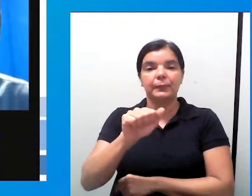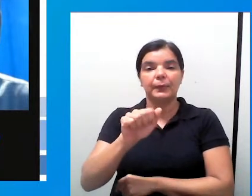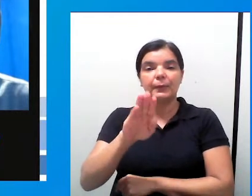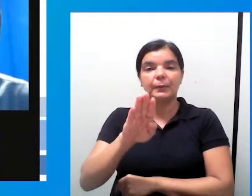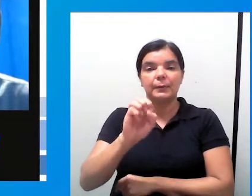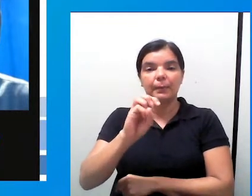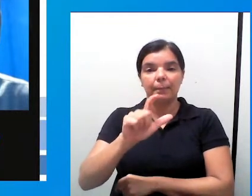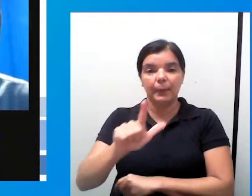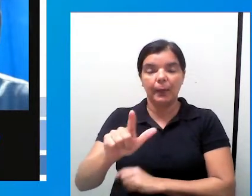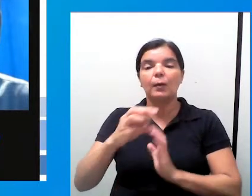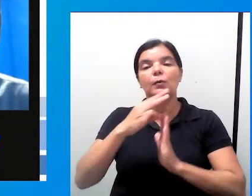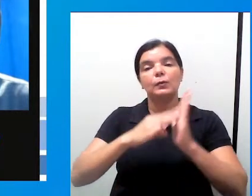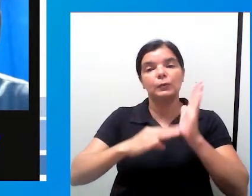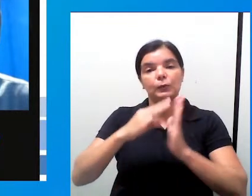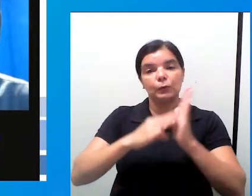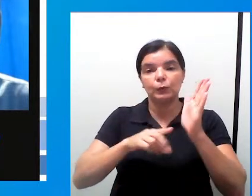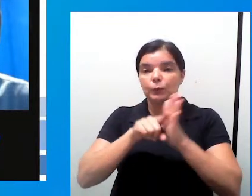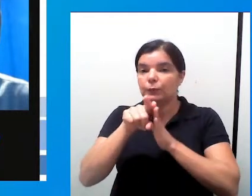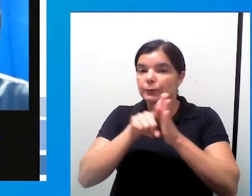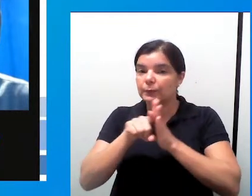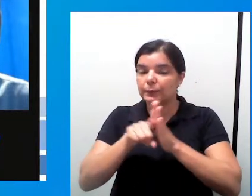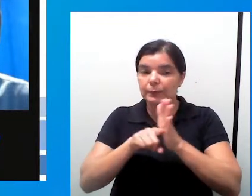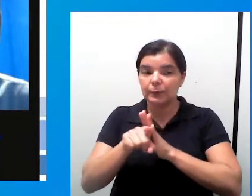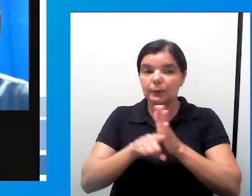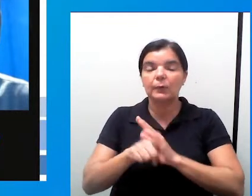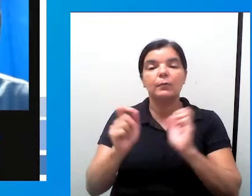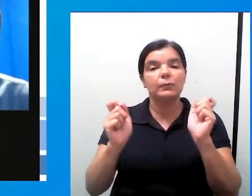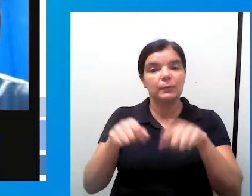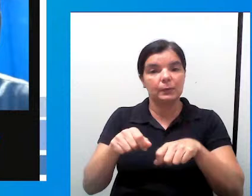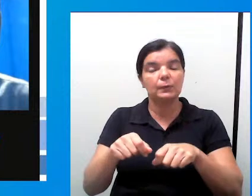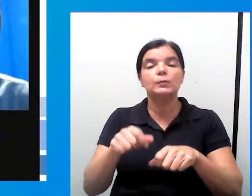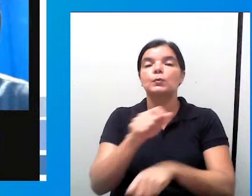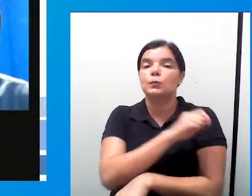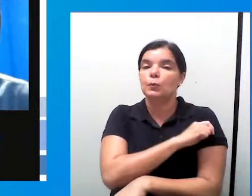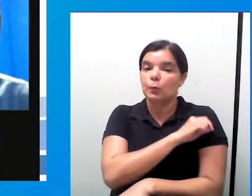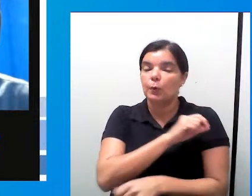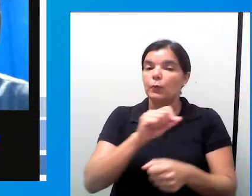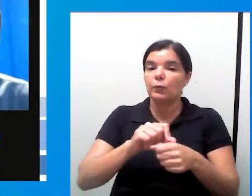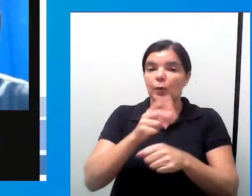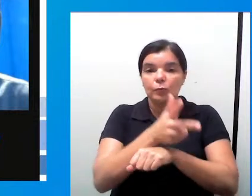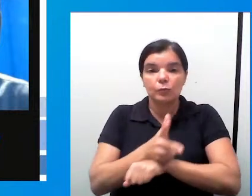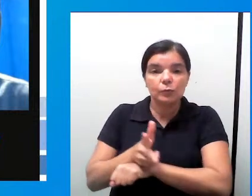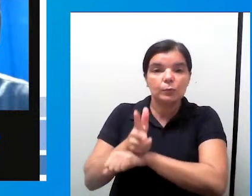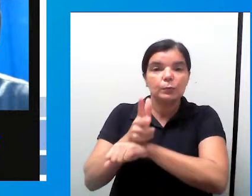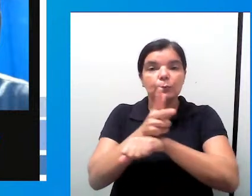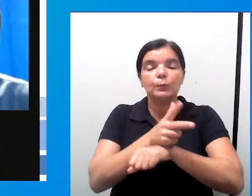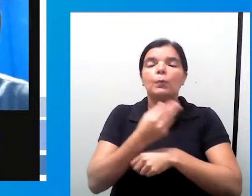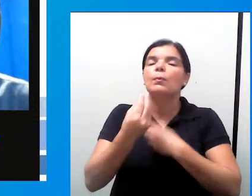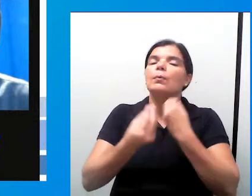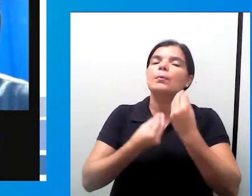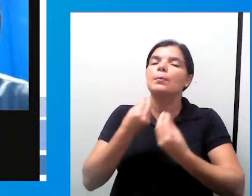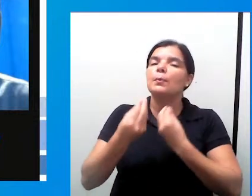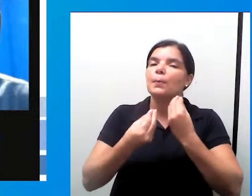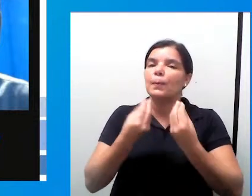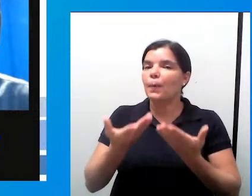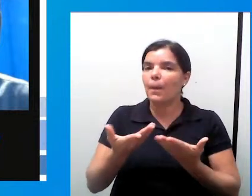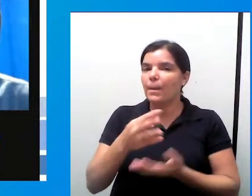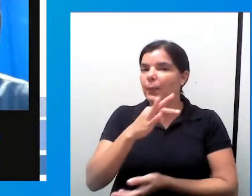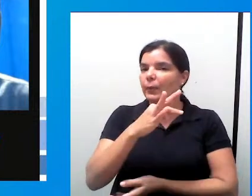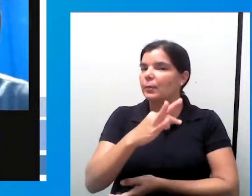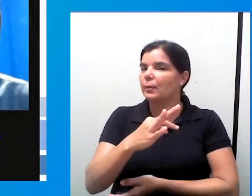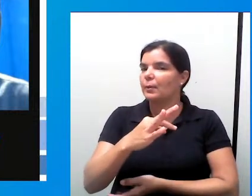metodologia científica. Então, ela fez com que os alunos produzissem vídeos sobre como é que produção de TCC,